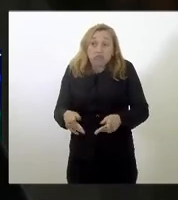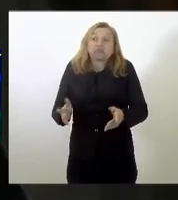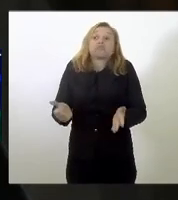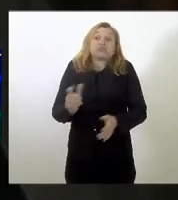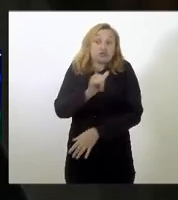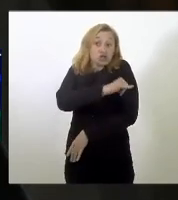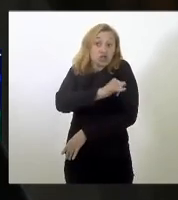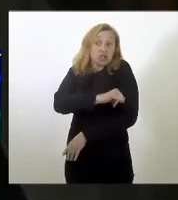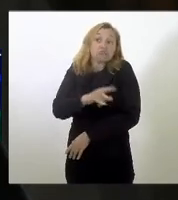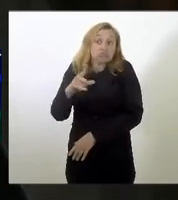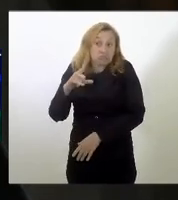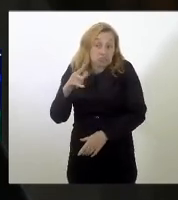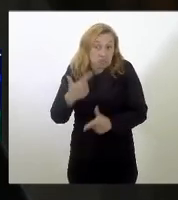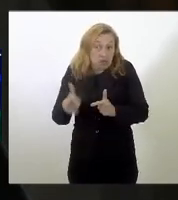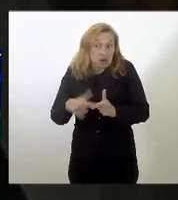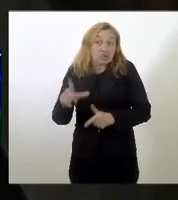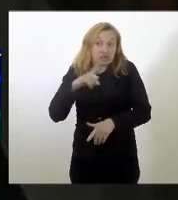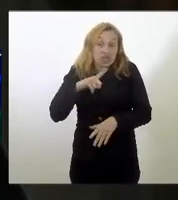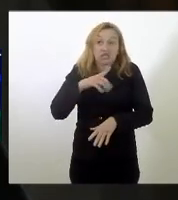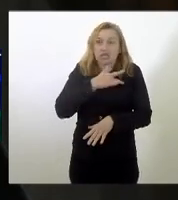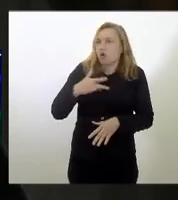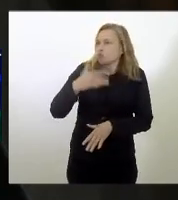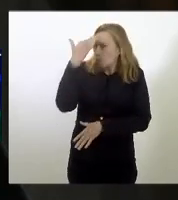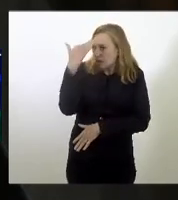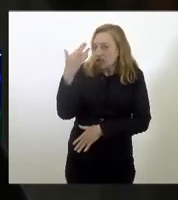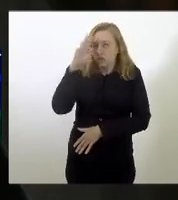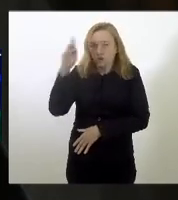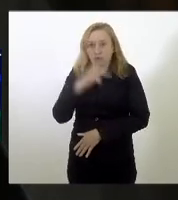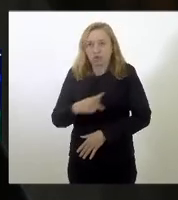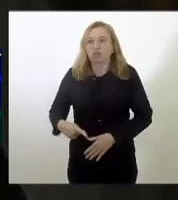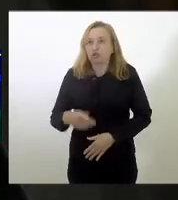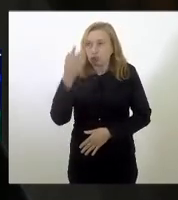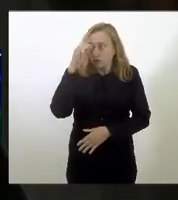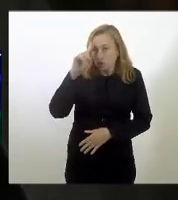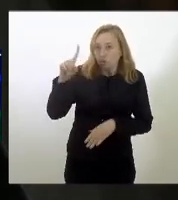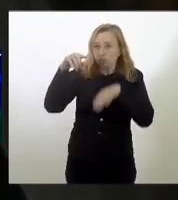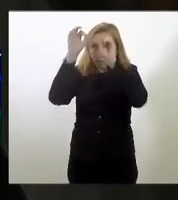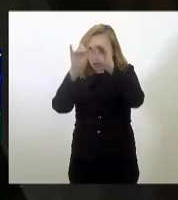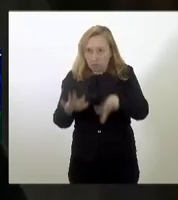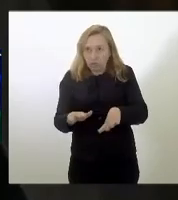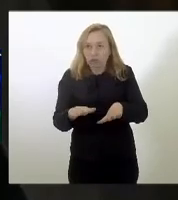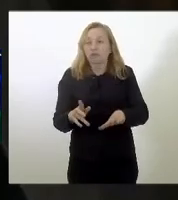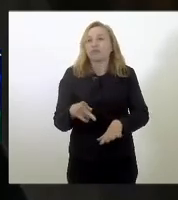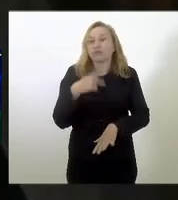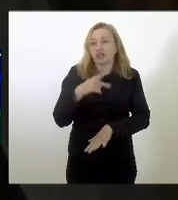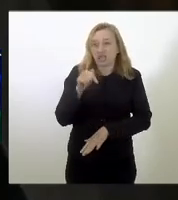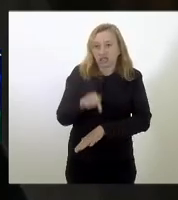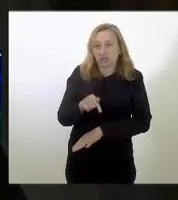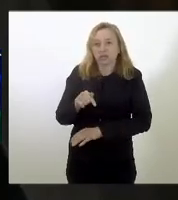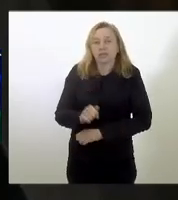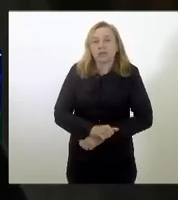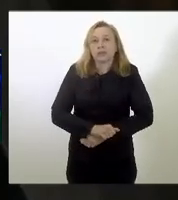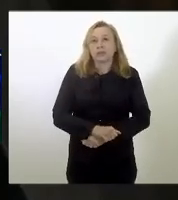relacionado à saúde. Muito obrigado, presidente. Que Deus abençoe. Queria deixar um recadinho aqui,